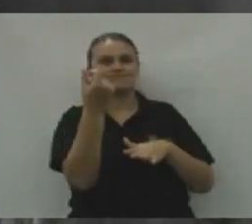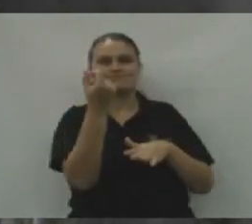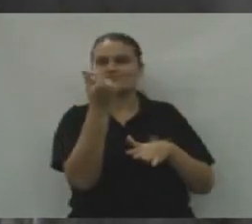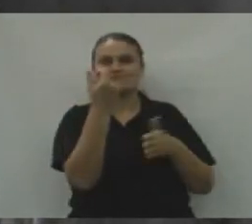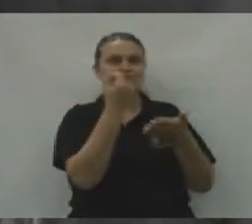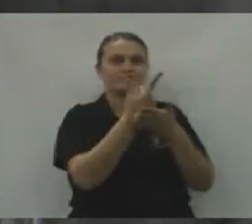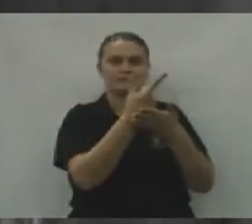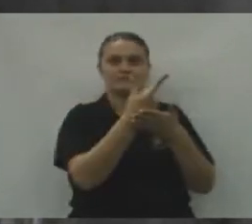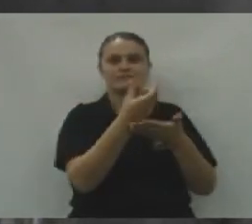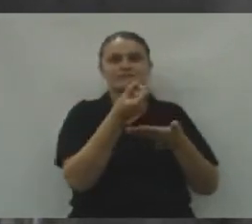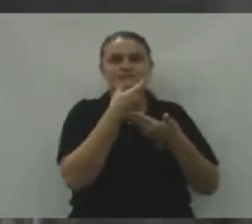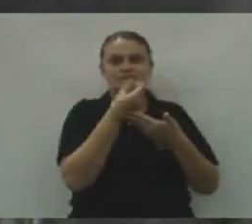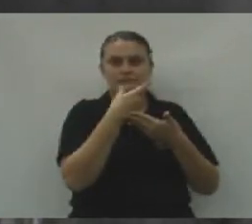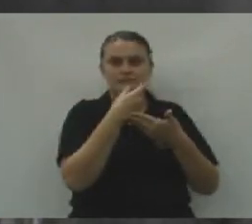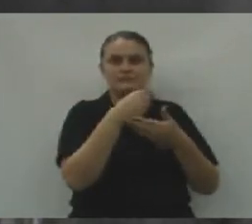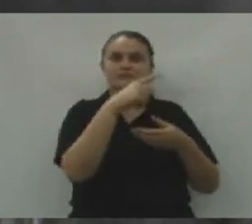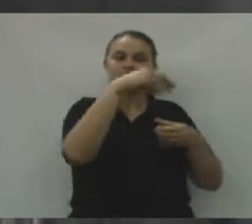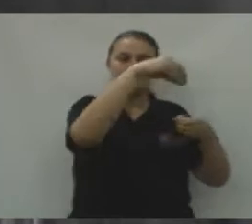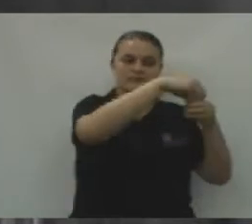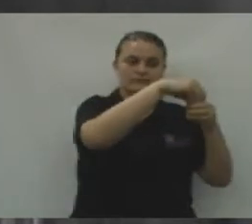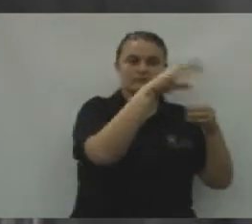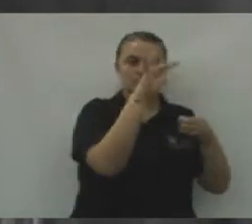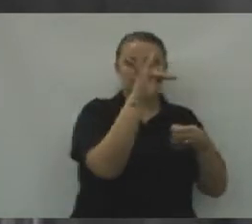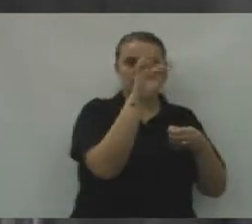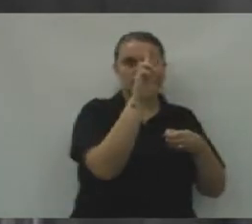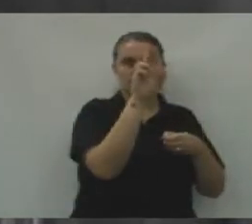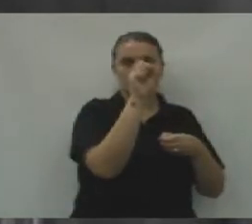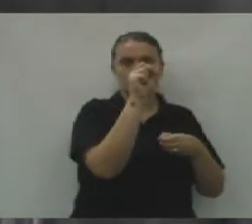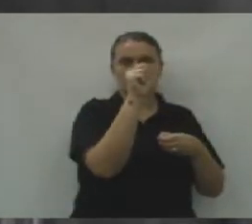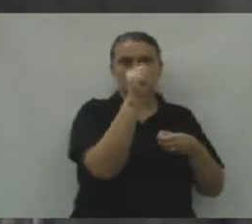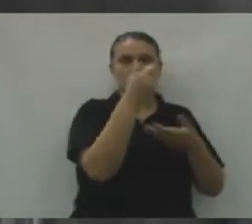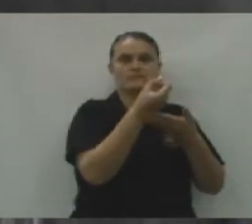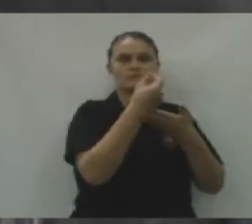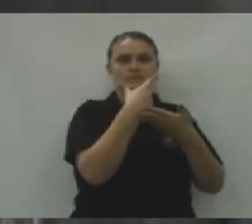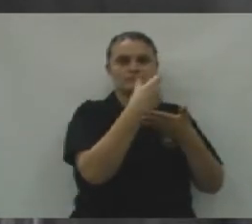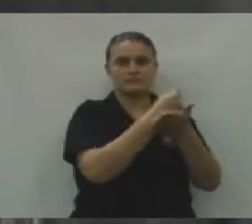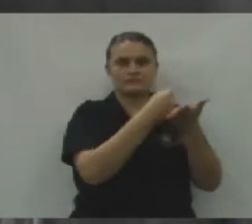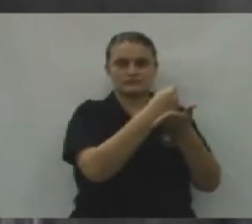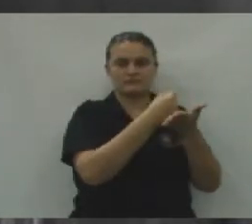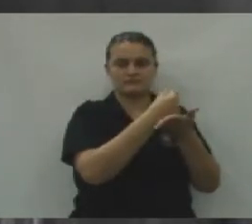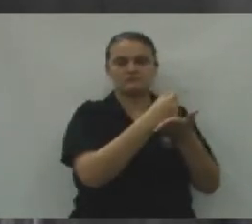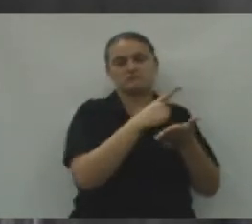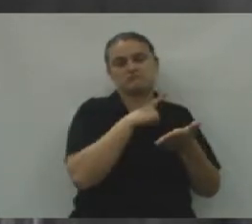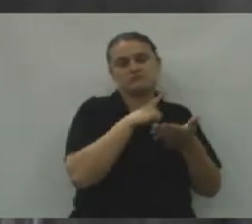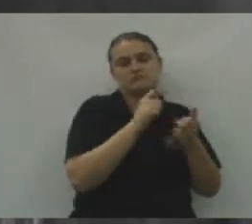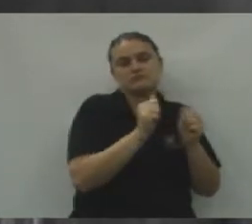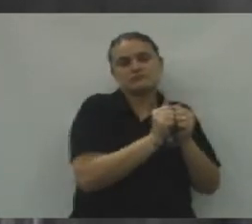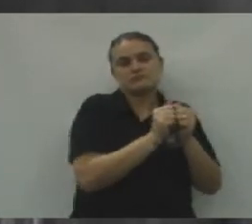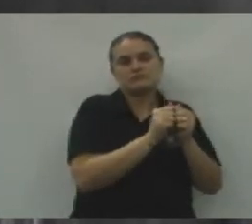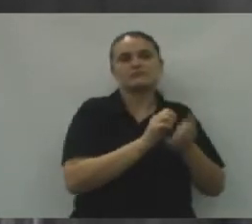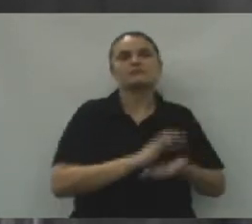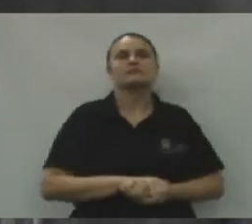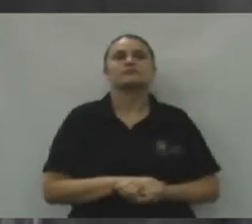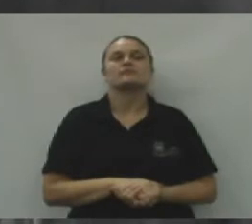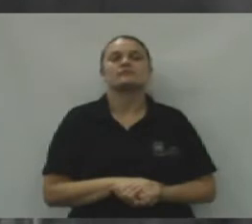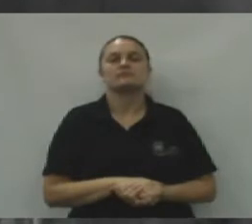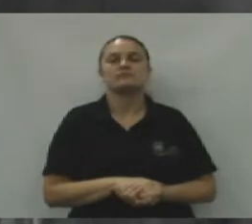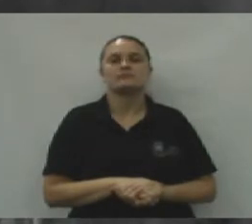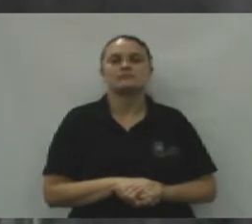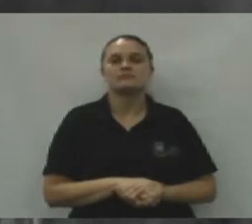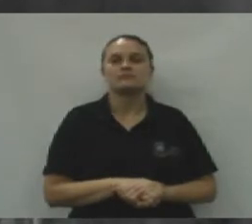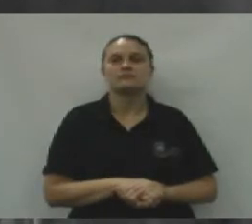pagar ali, comprar o seu medicamento, e já sai dali com a solução